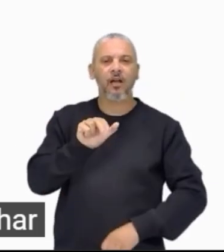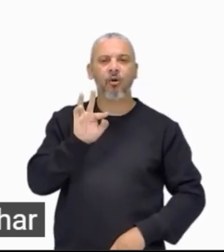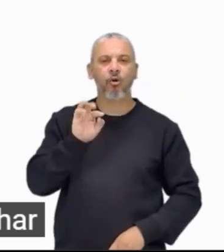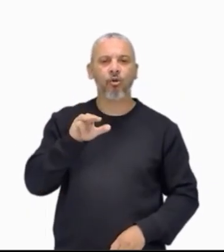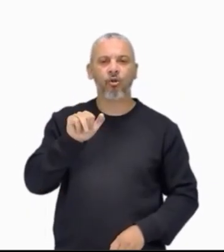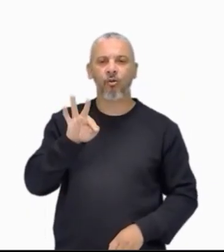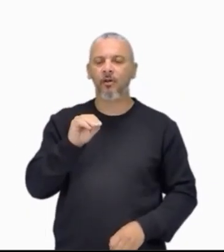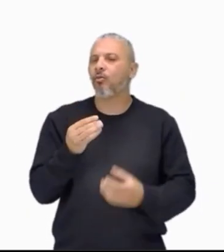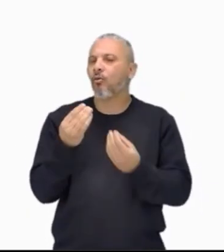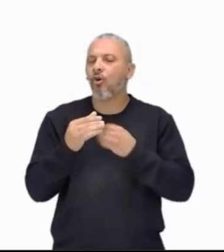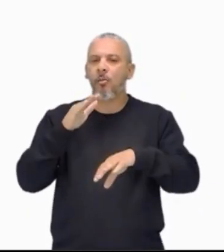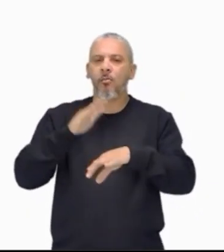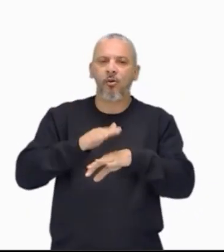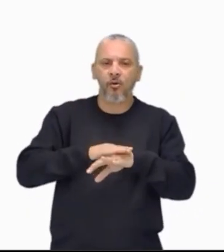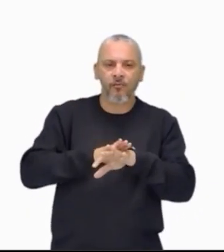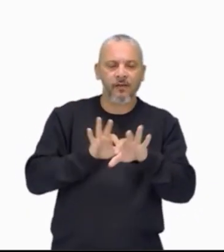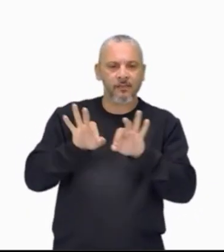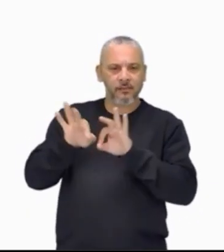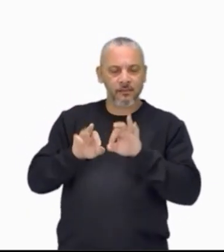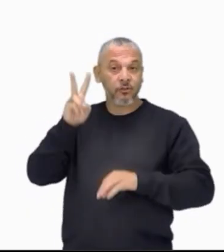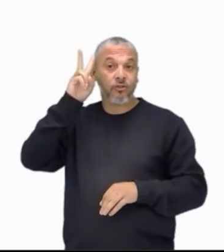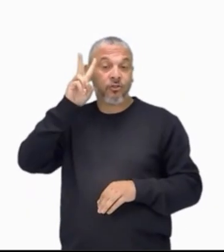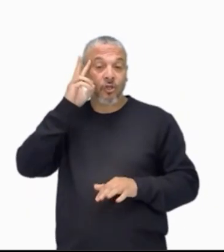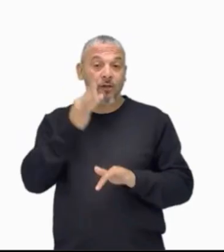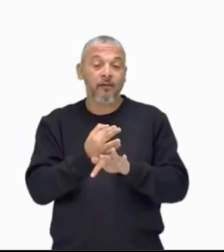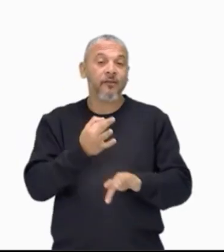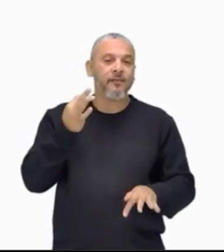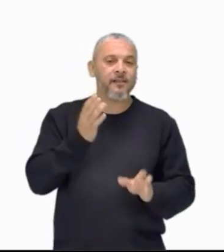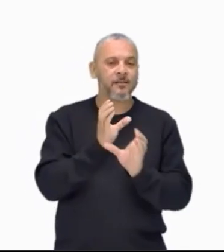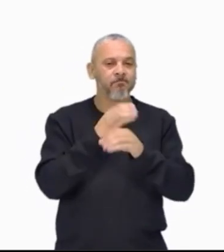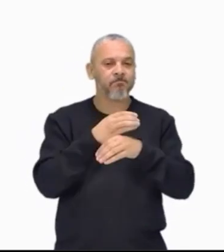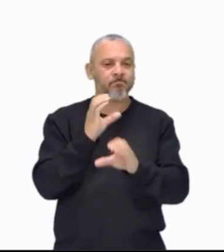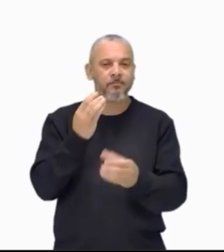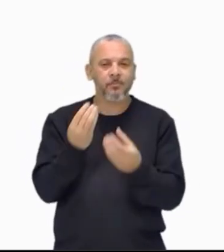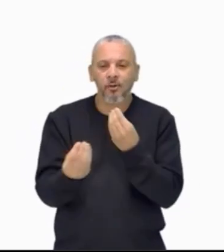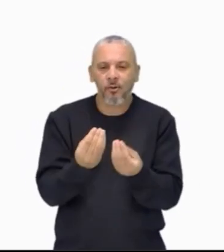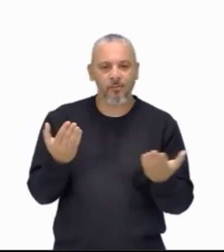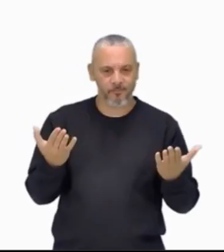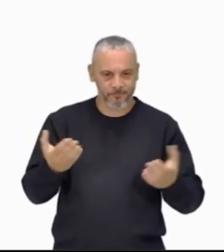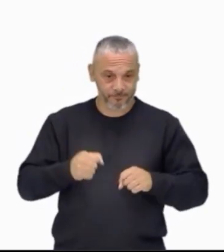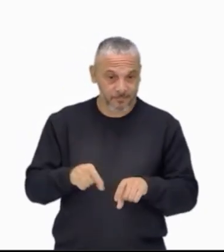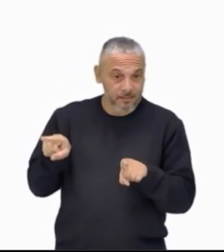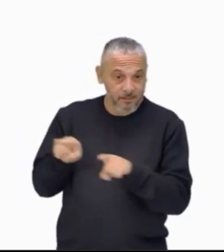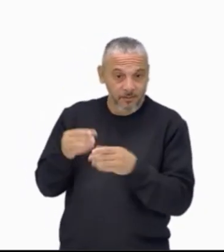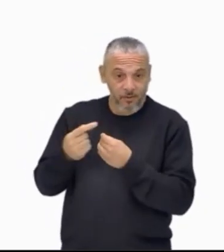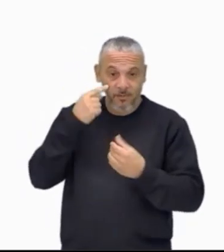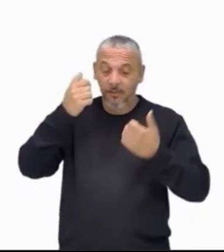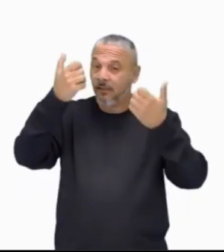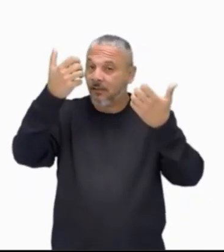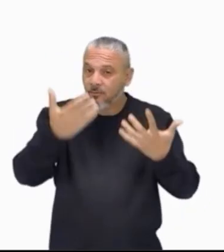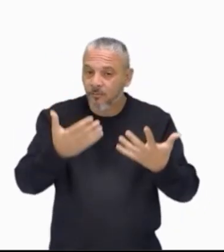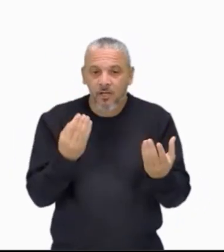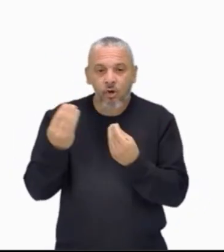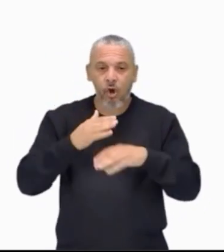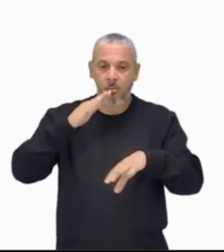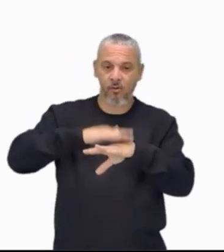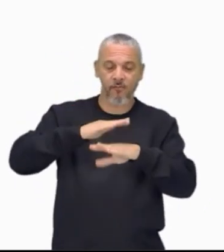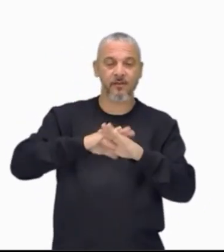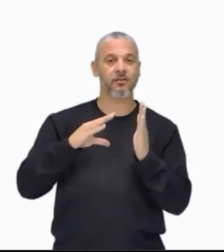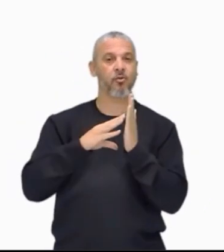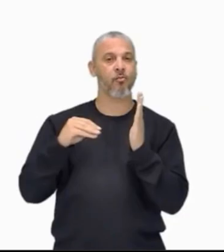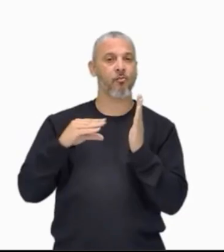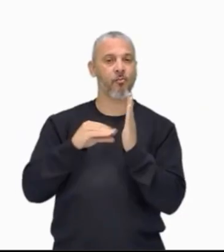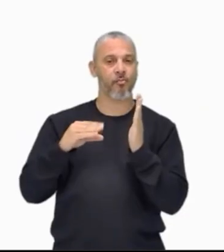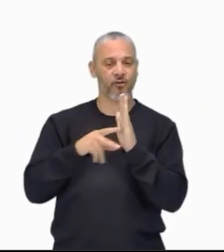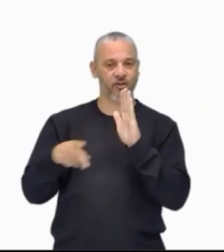nós vamos trabalhar a parte de física, história e a parte de engenharia dos autômatos. Também nós vamos orientar a como fazer a parte